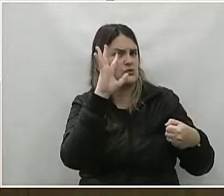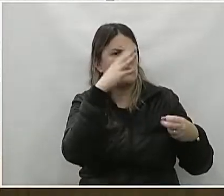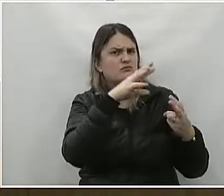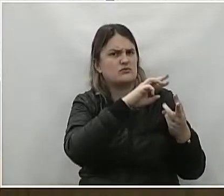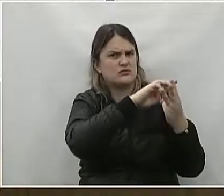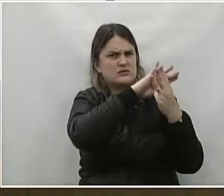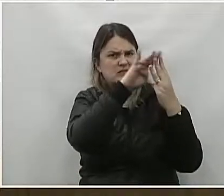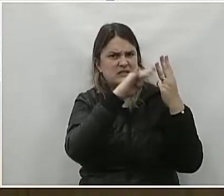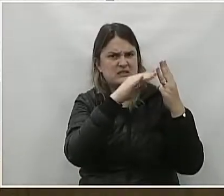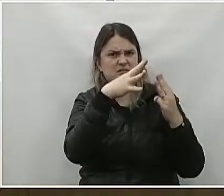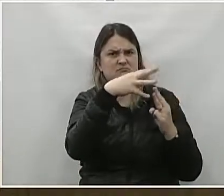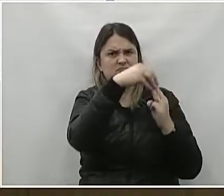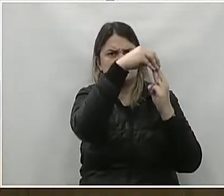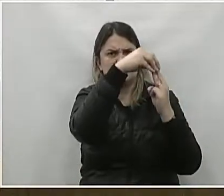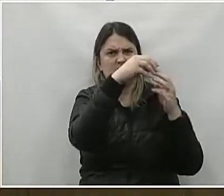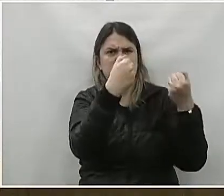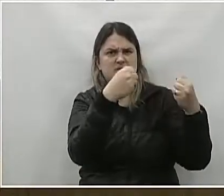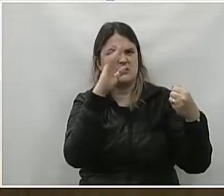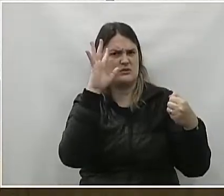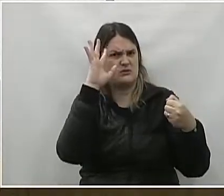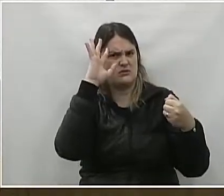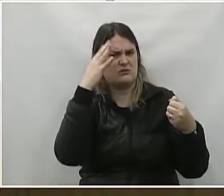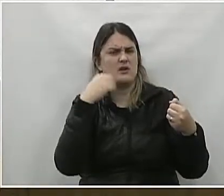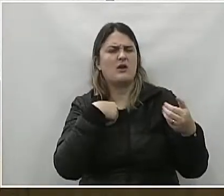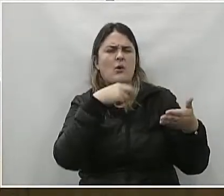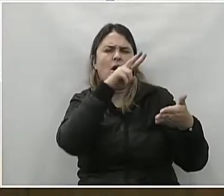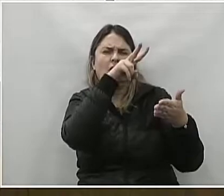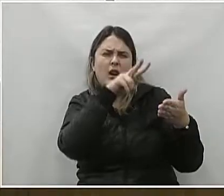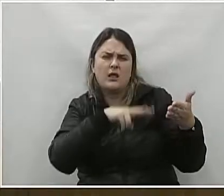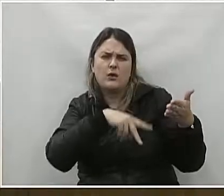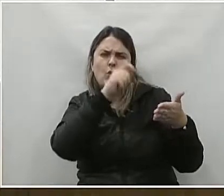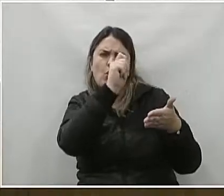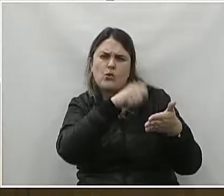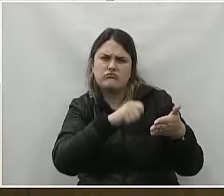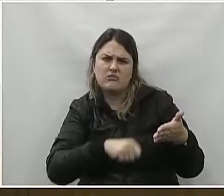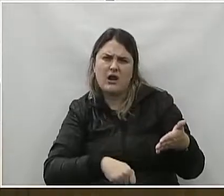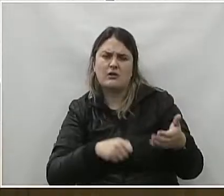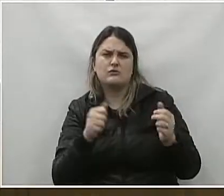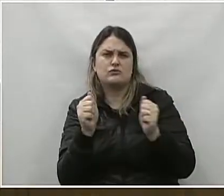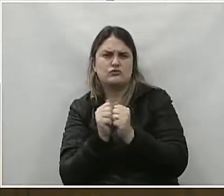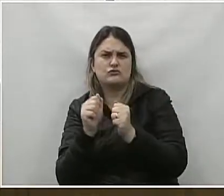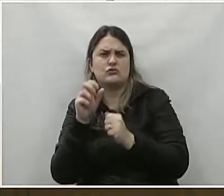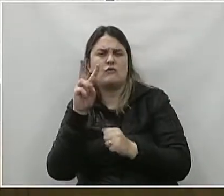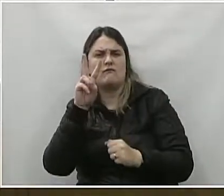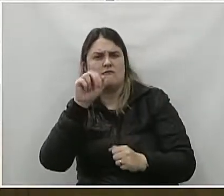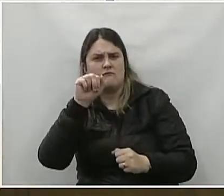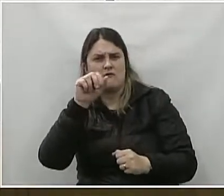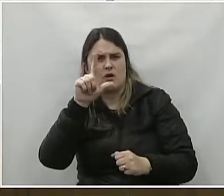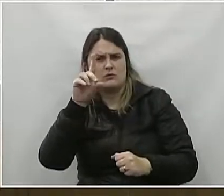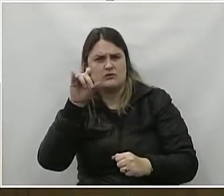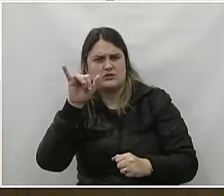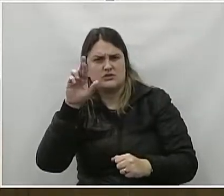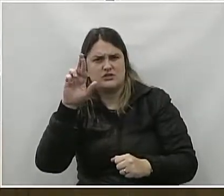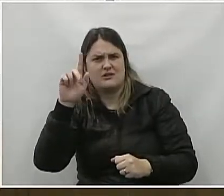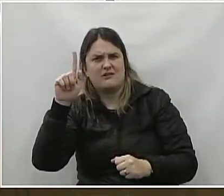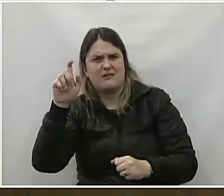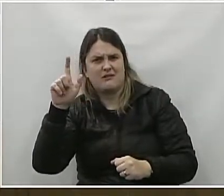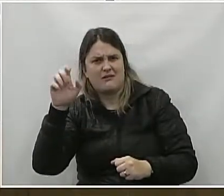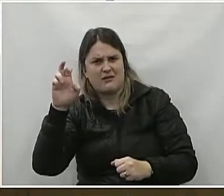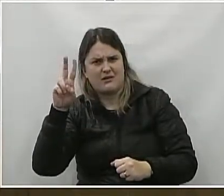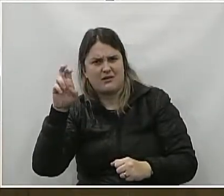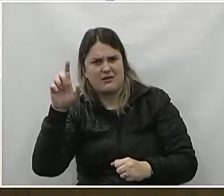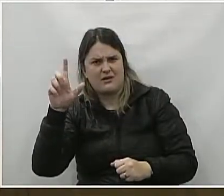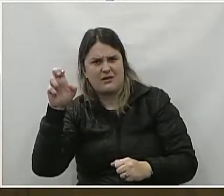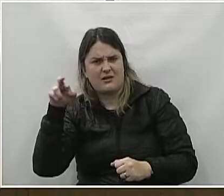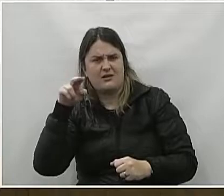Porque eu peguei todo o contrato ali, peguei toda a papelada com o Valdir Gelling, estudei um pouco ela. Ali se trata de um comodato,